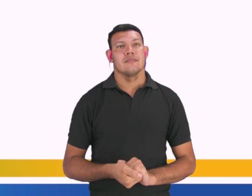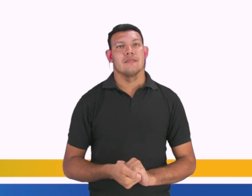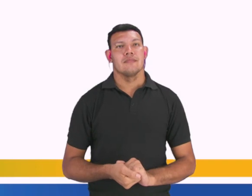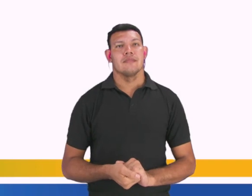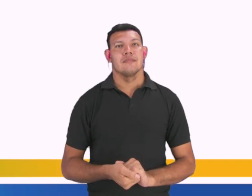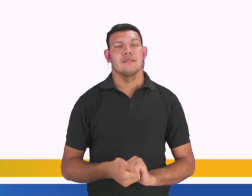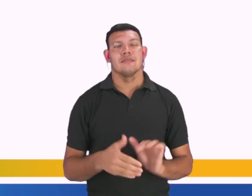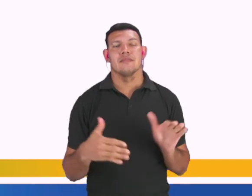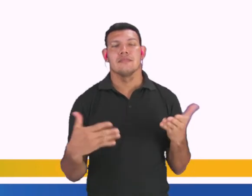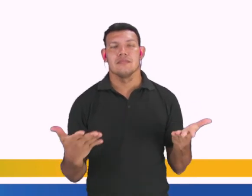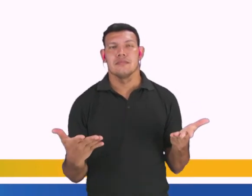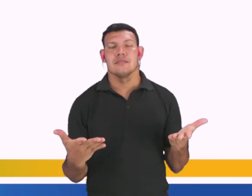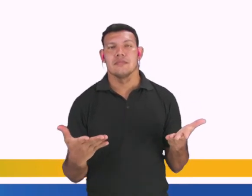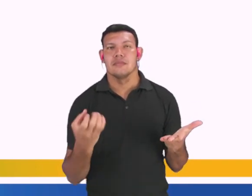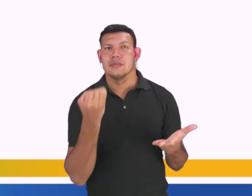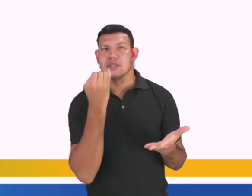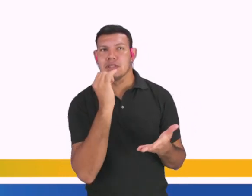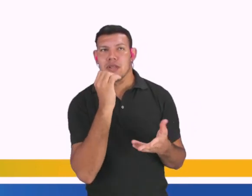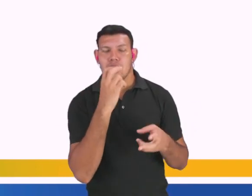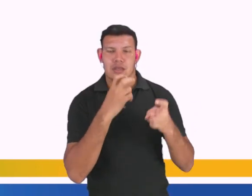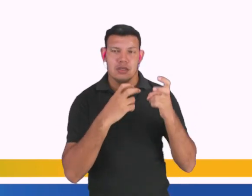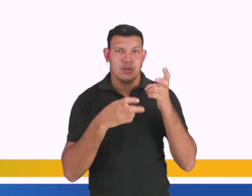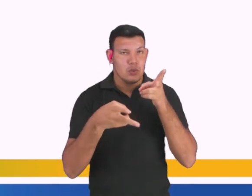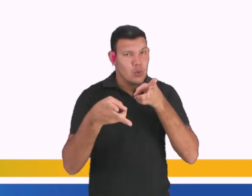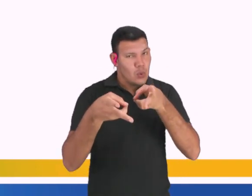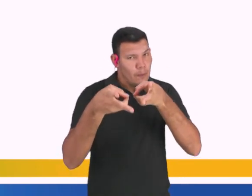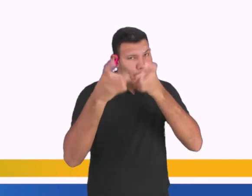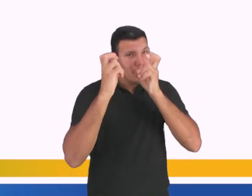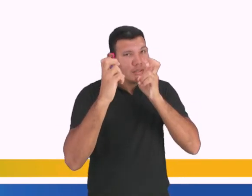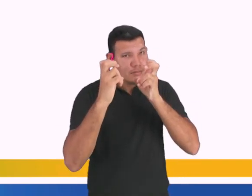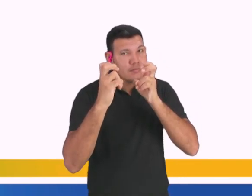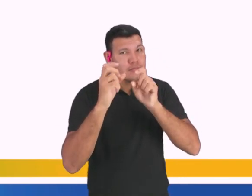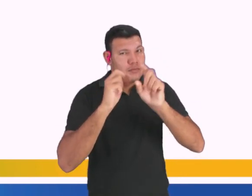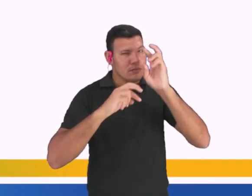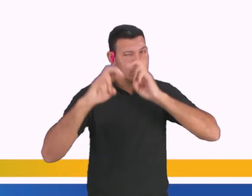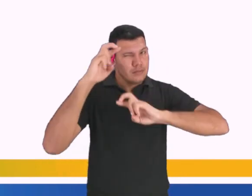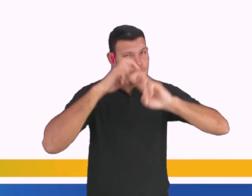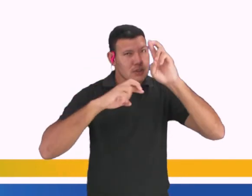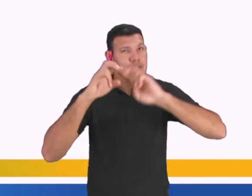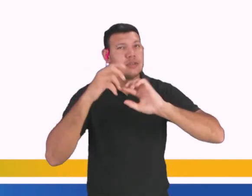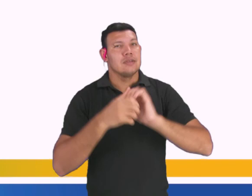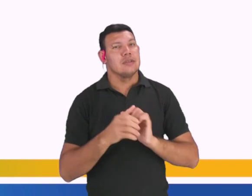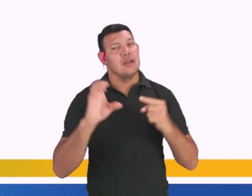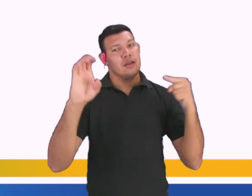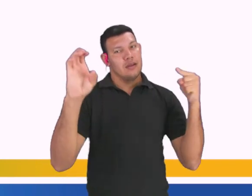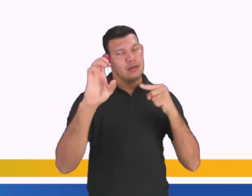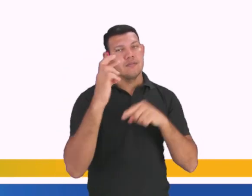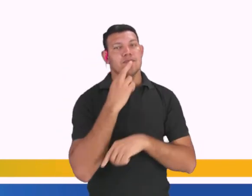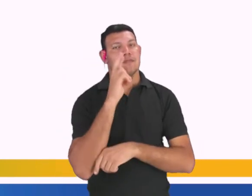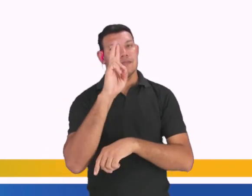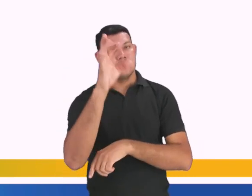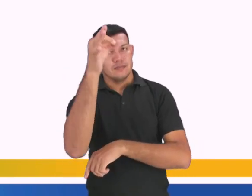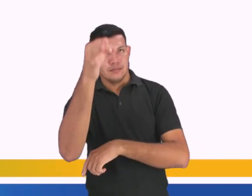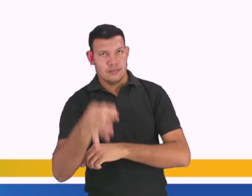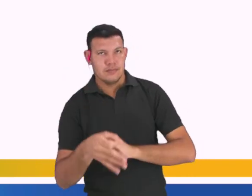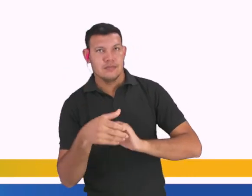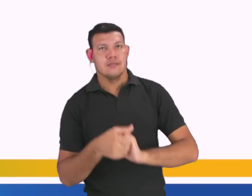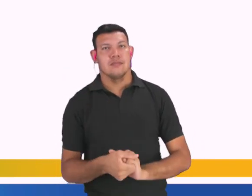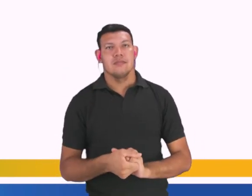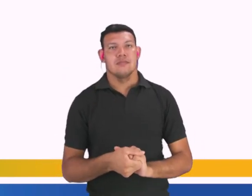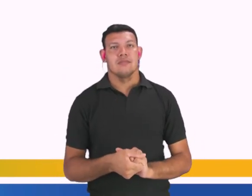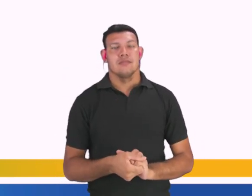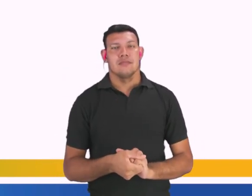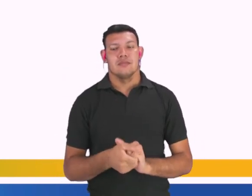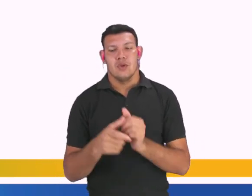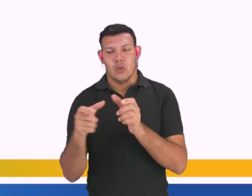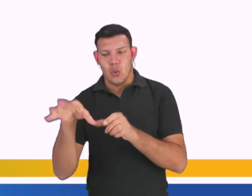C. E bem, se você for observar, a nossa alternativa correta é a letra C, que ele vai falar que as amostras, né,